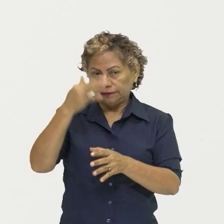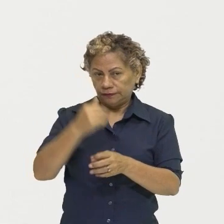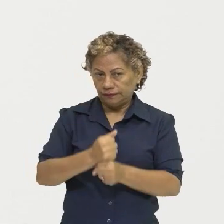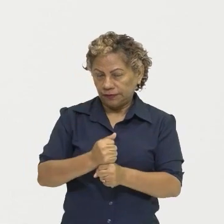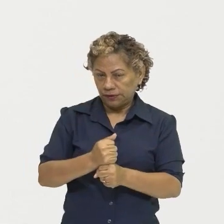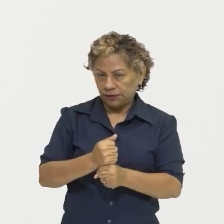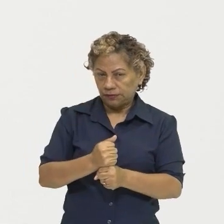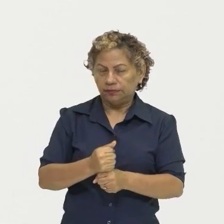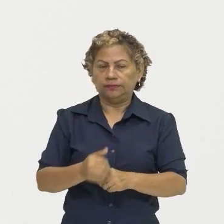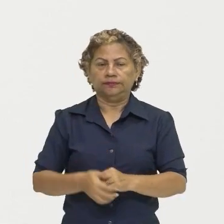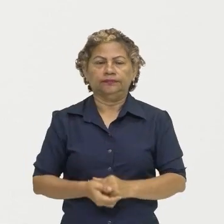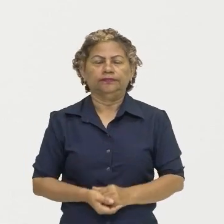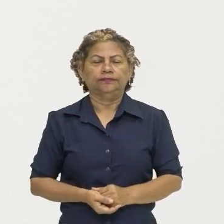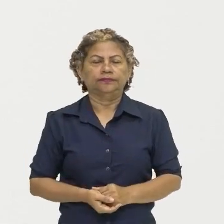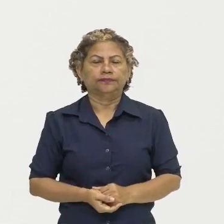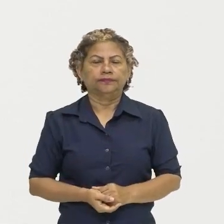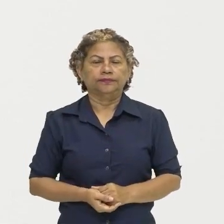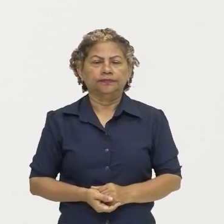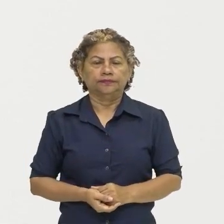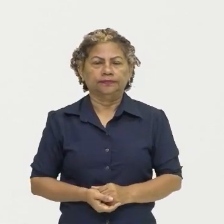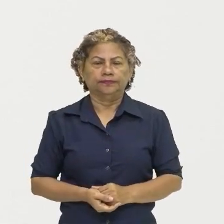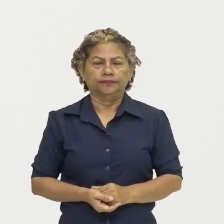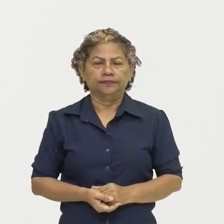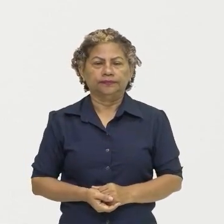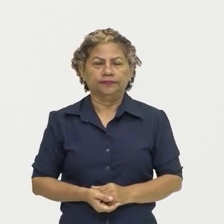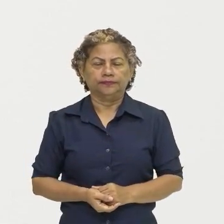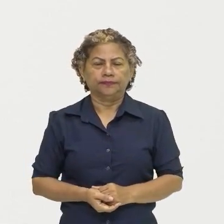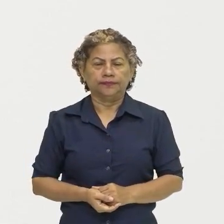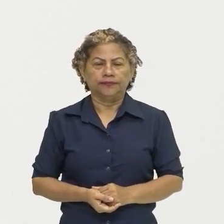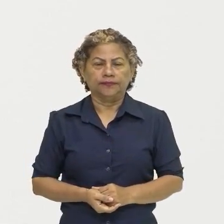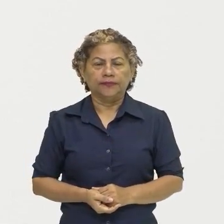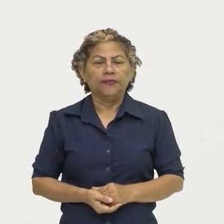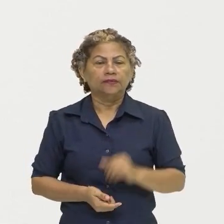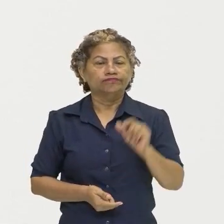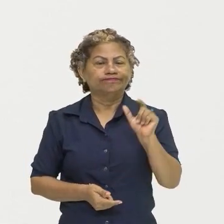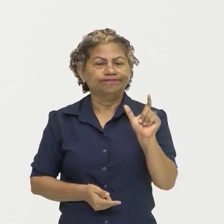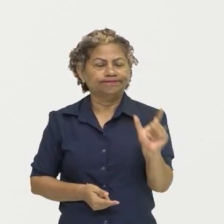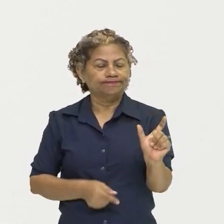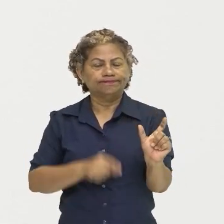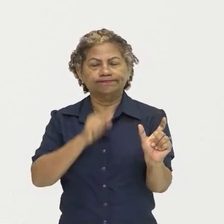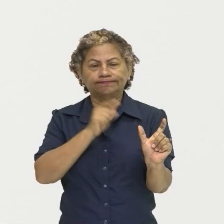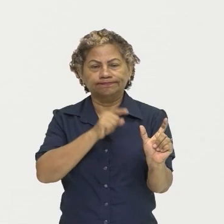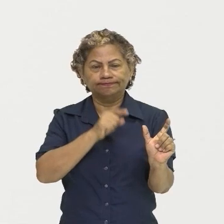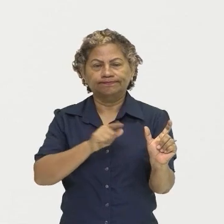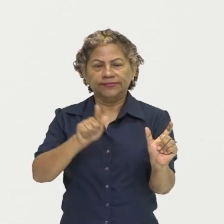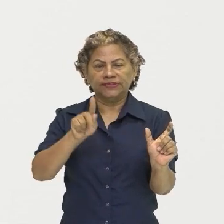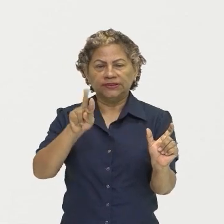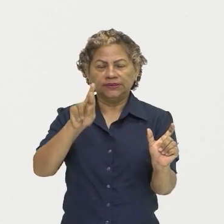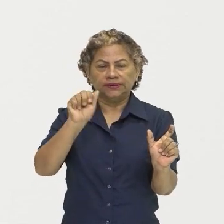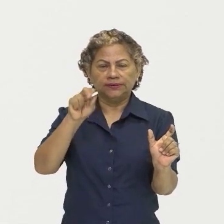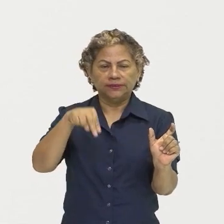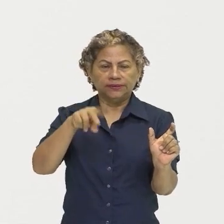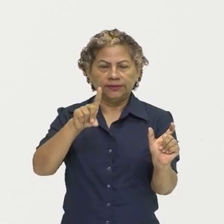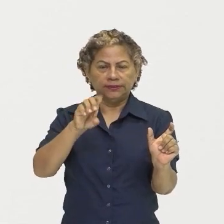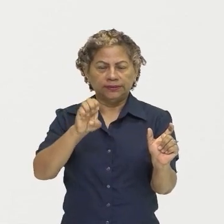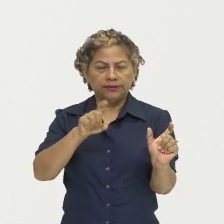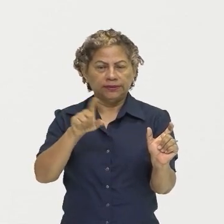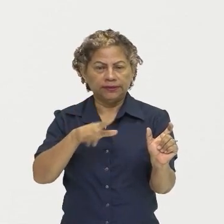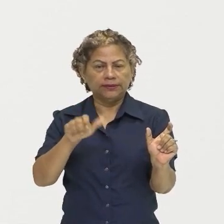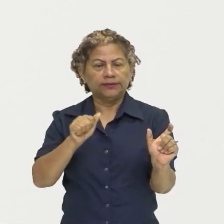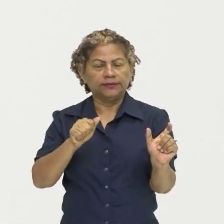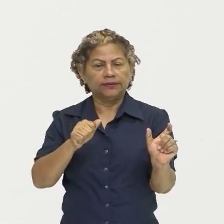conceito físico. Essa grandeza, ela precisa ser definida com, olhem aqui